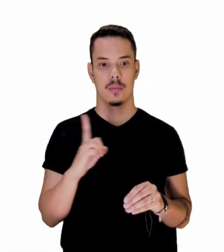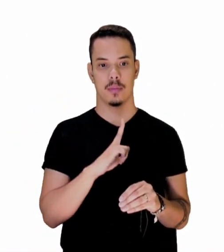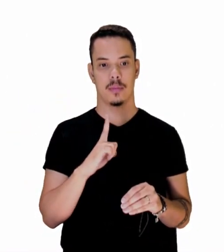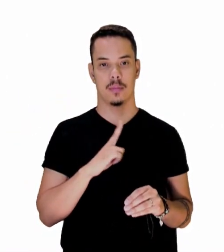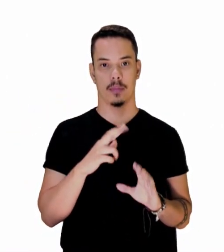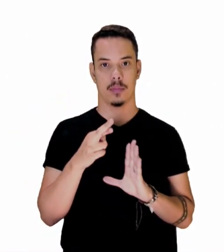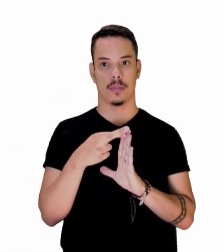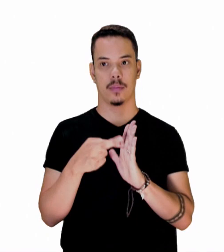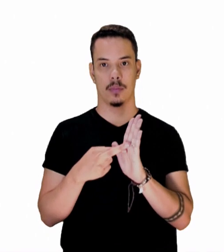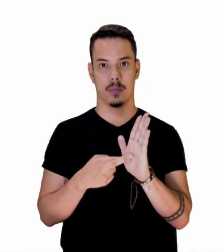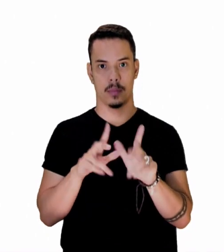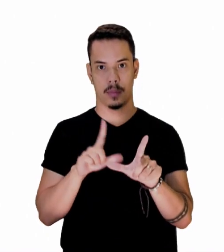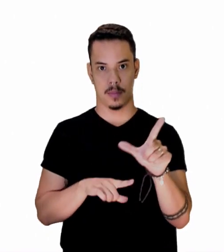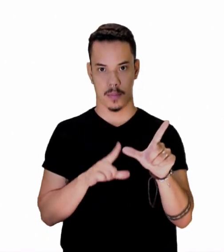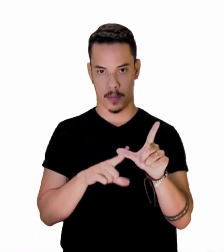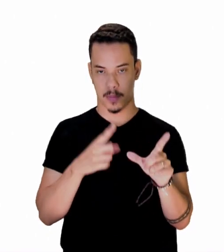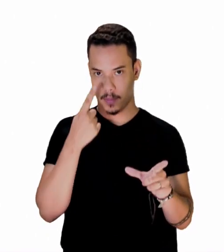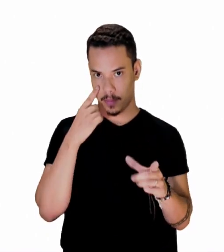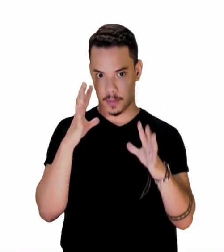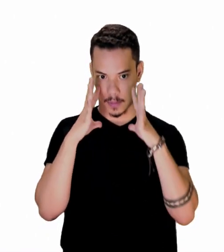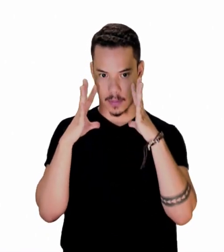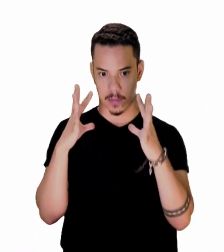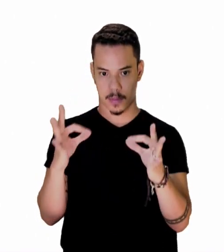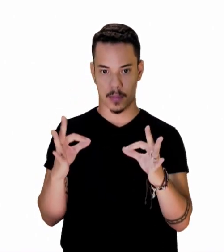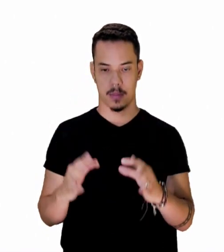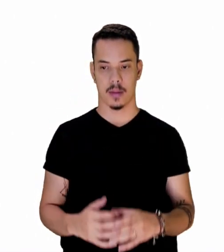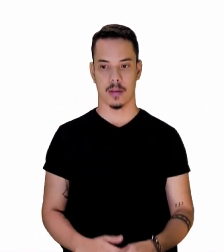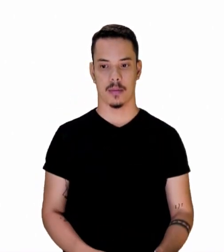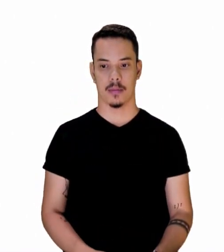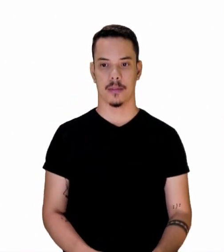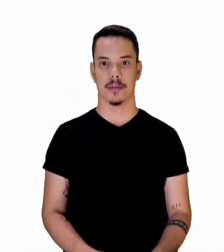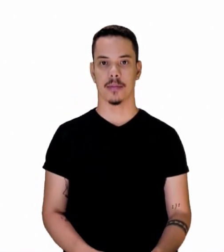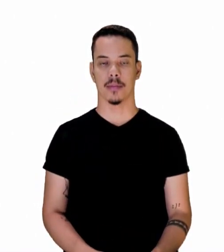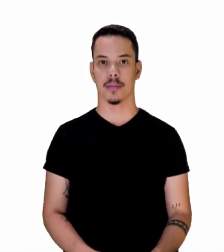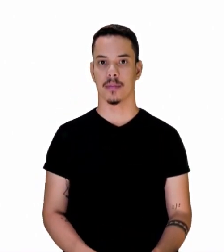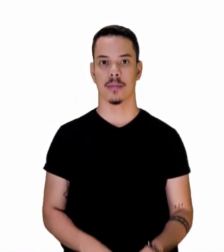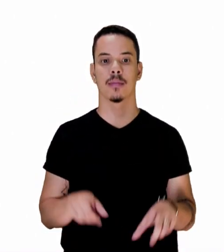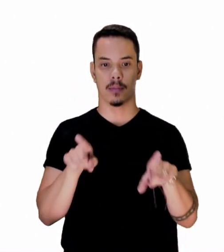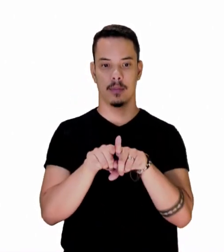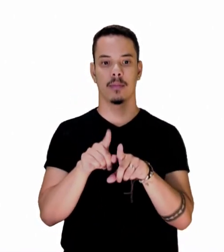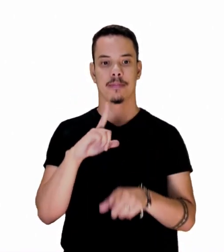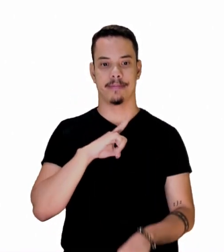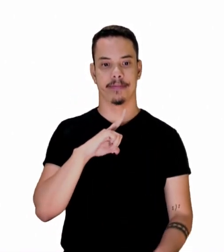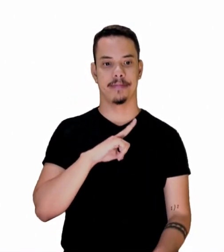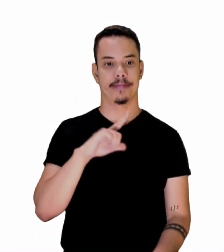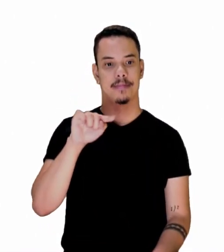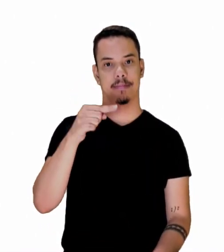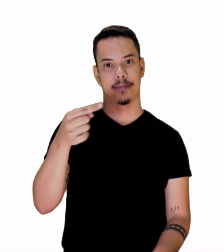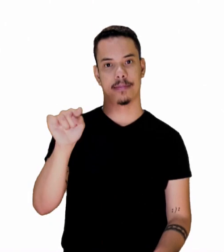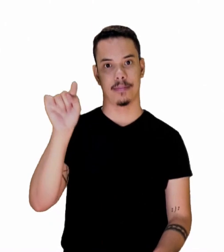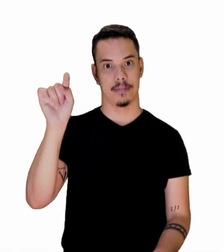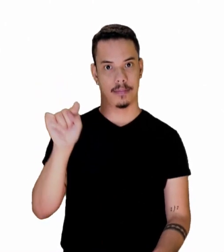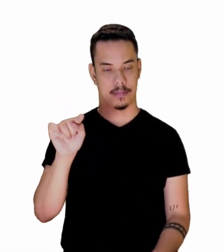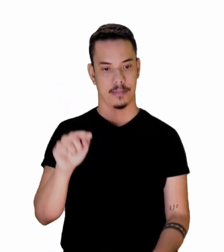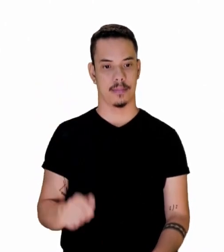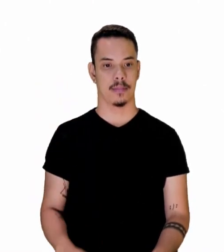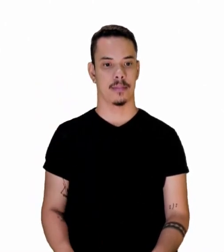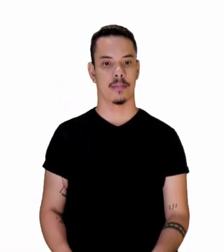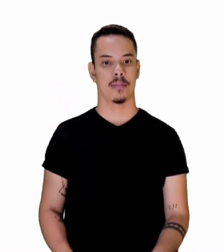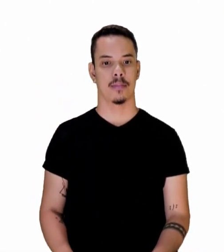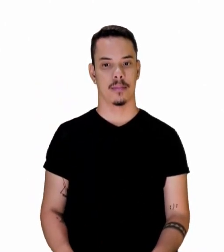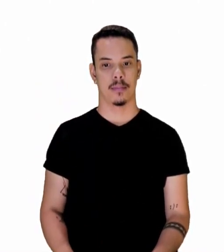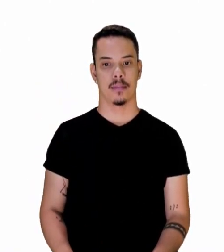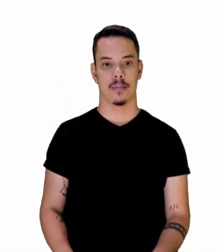X, ANS, UNS, PS de Togo serão acentuados. Olha aqui no caso, eu tenho a